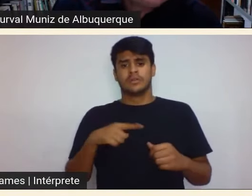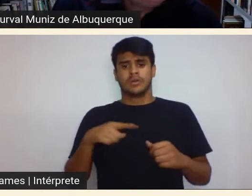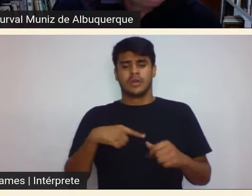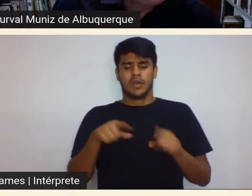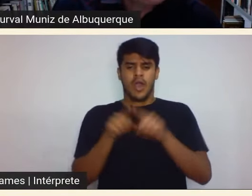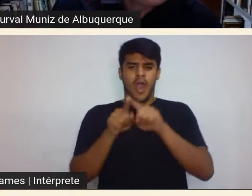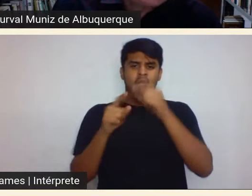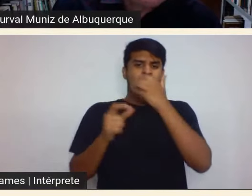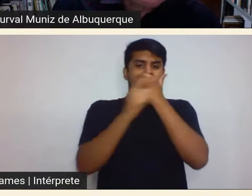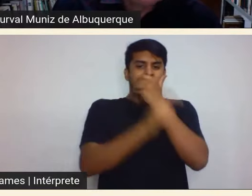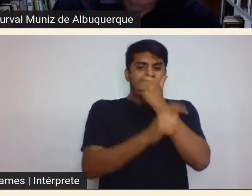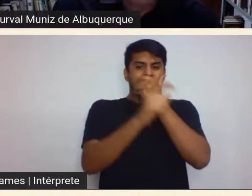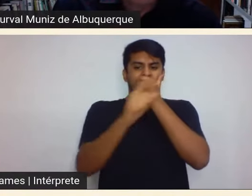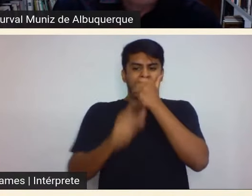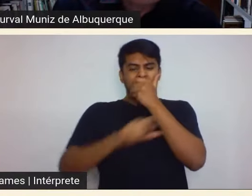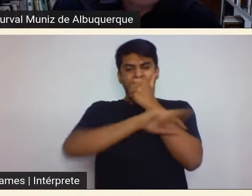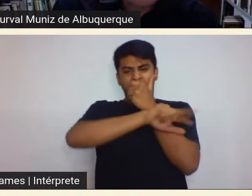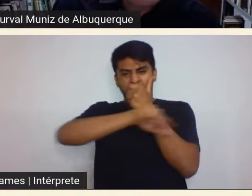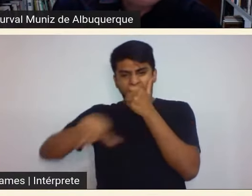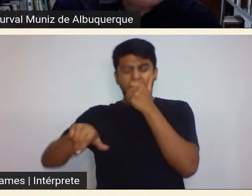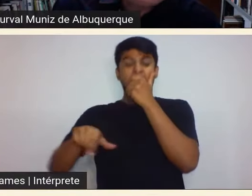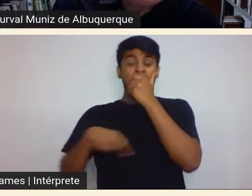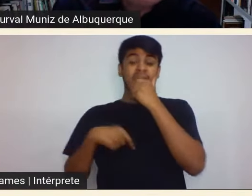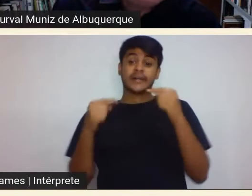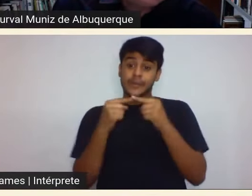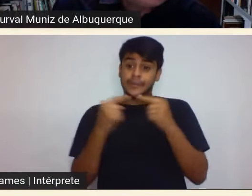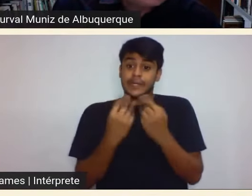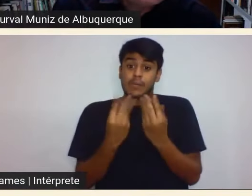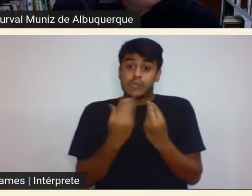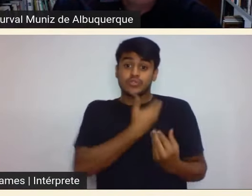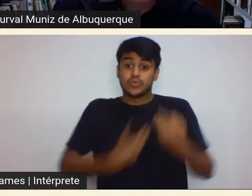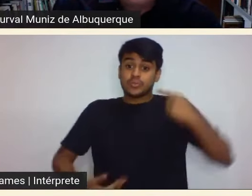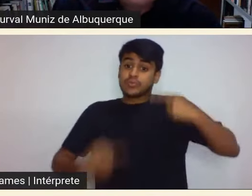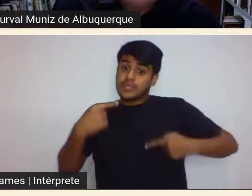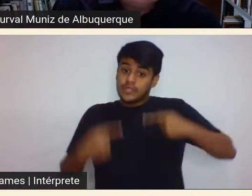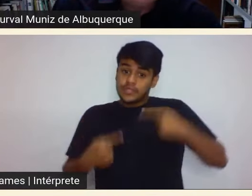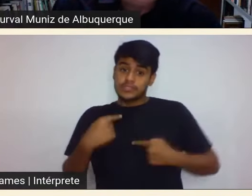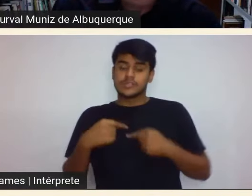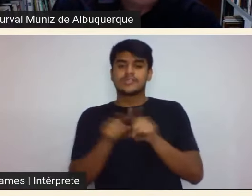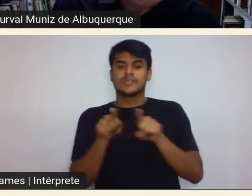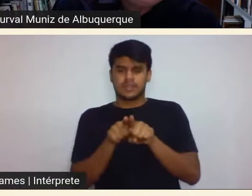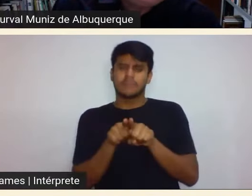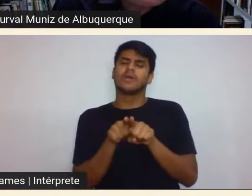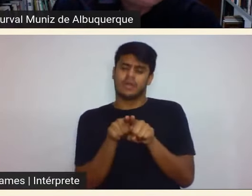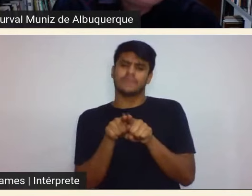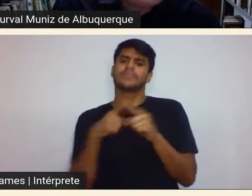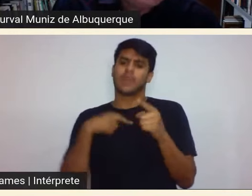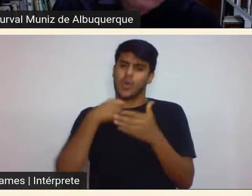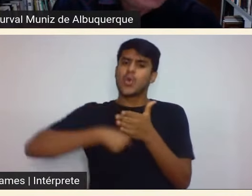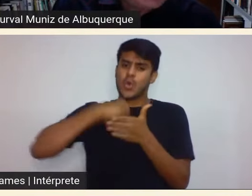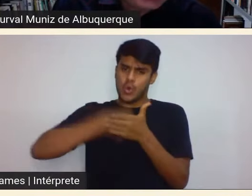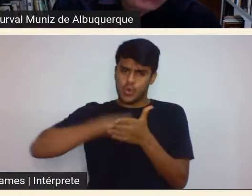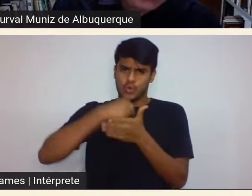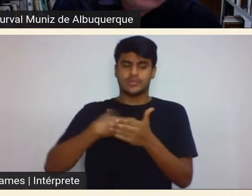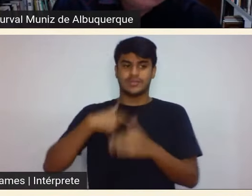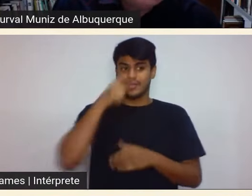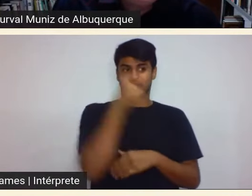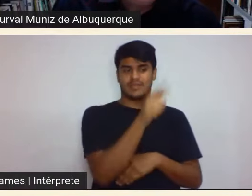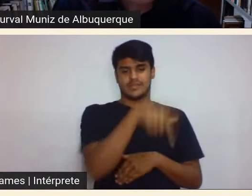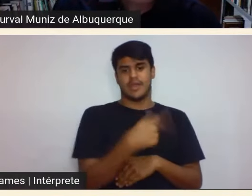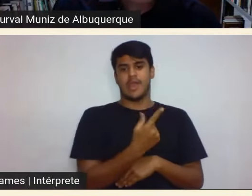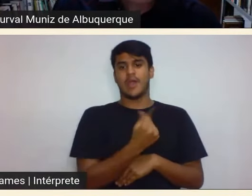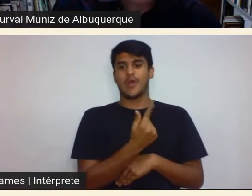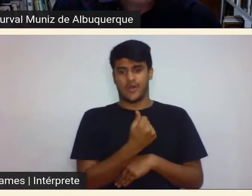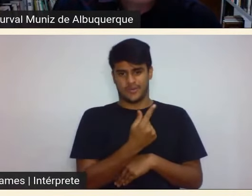lugares, e essas definições têm a ver com lutas políticas e com lutas, inclusive, né, de interesses econômicos. Quer